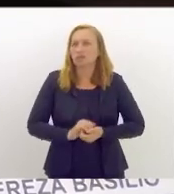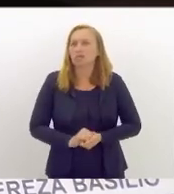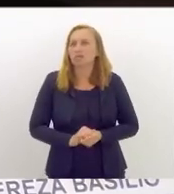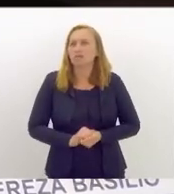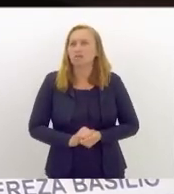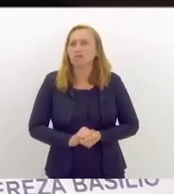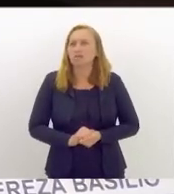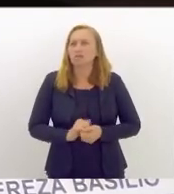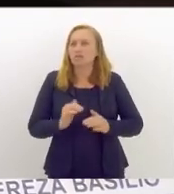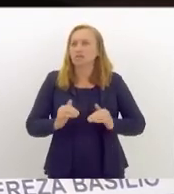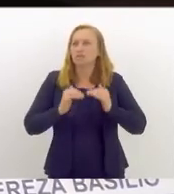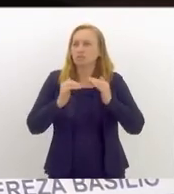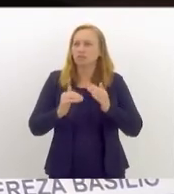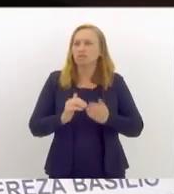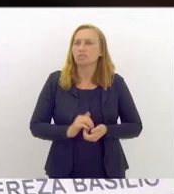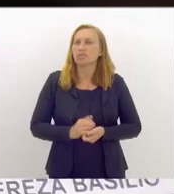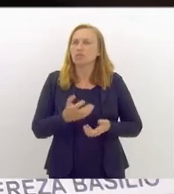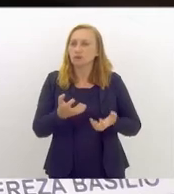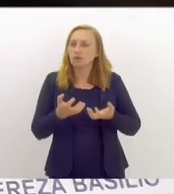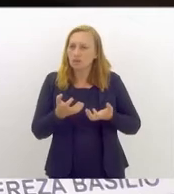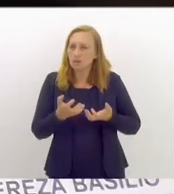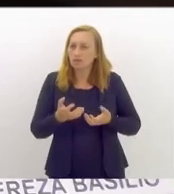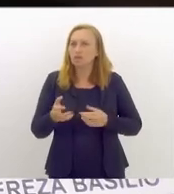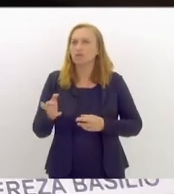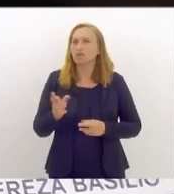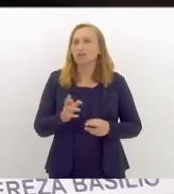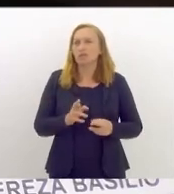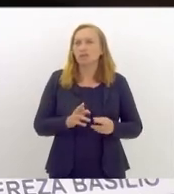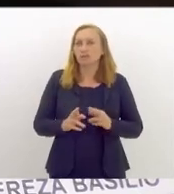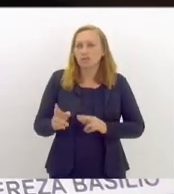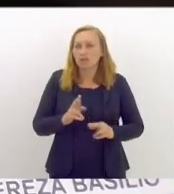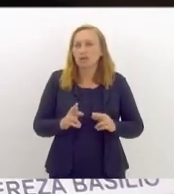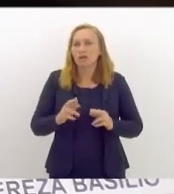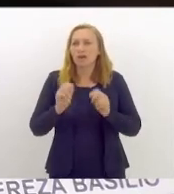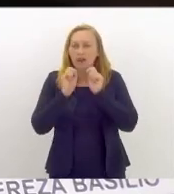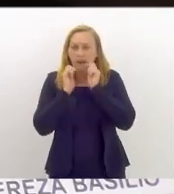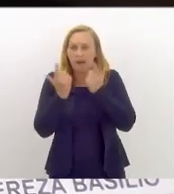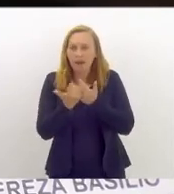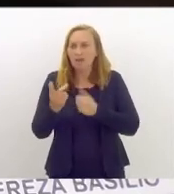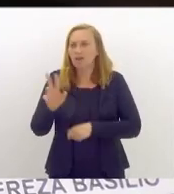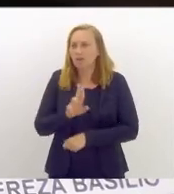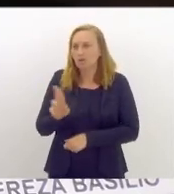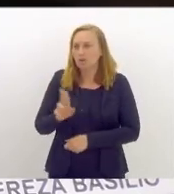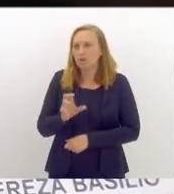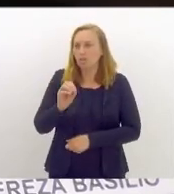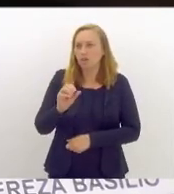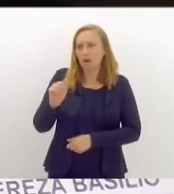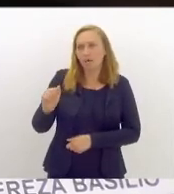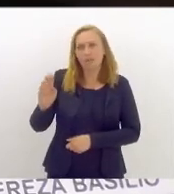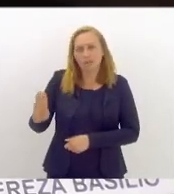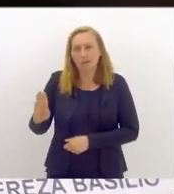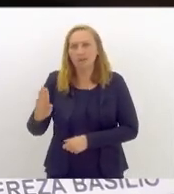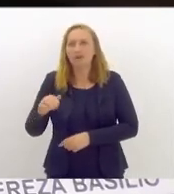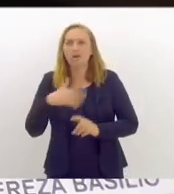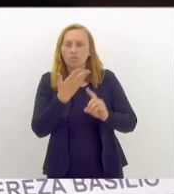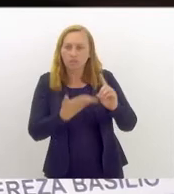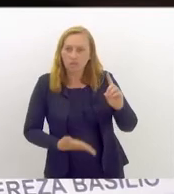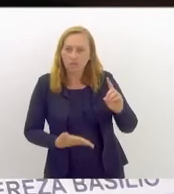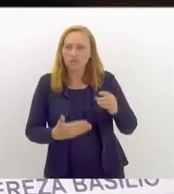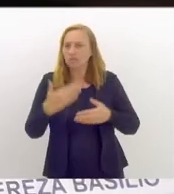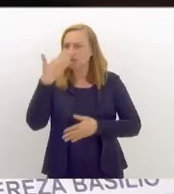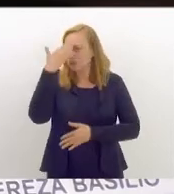Absoluta eu queria me associar alerta em nome da OAB a essa homenagem